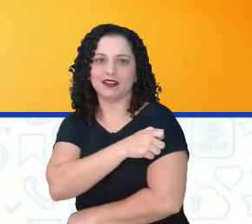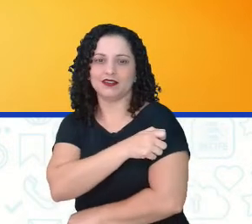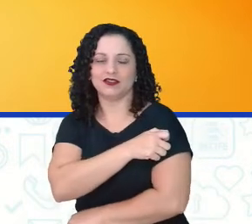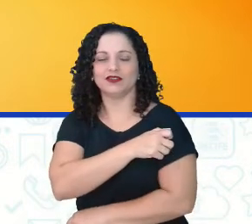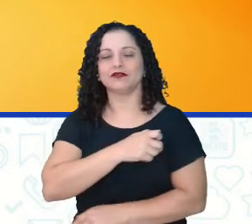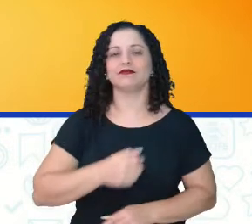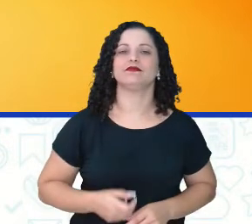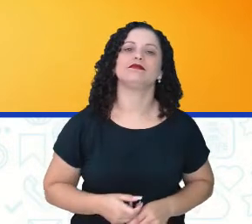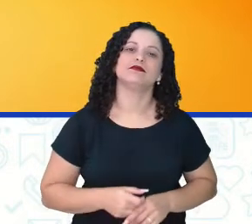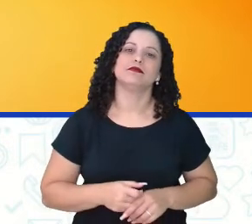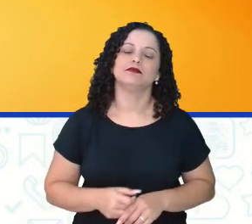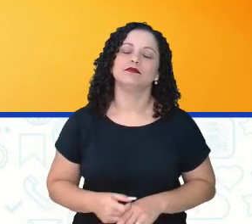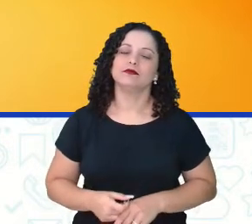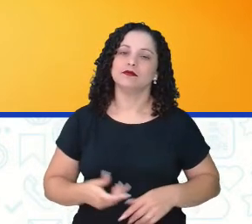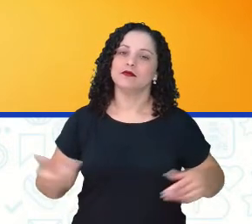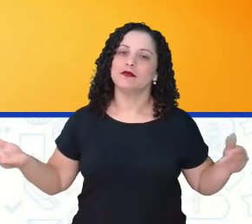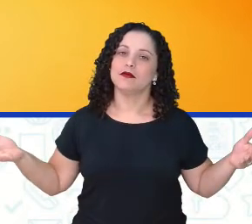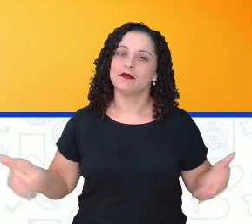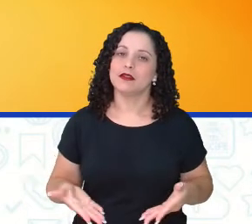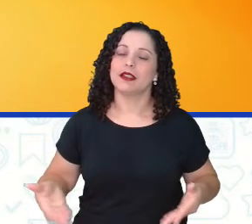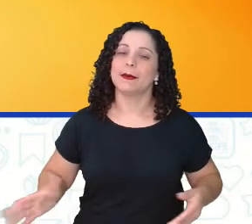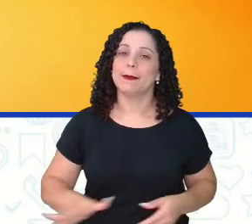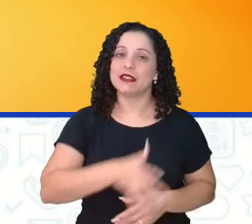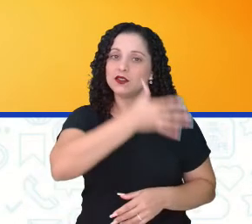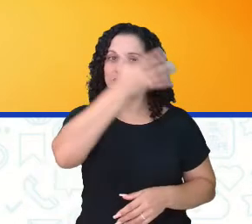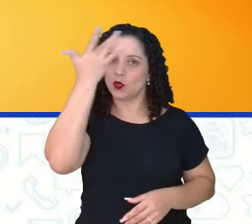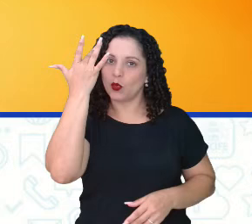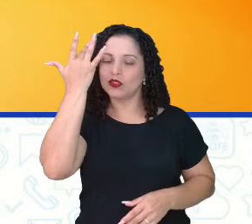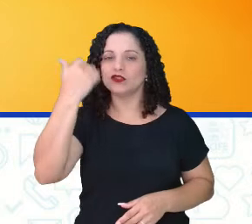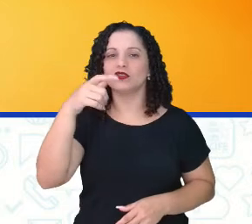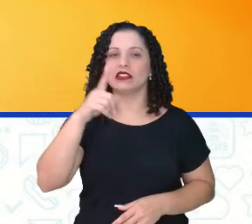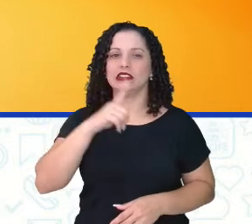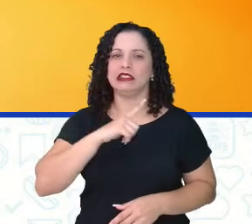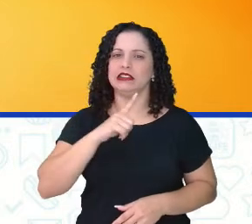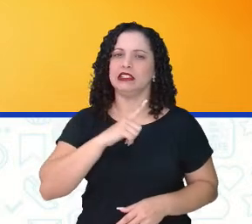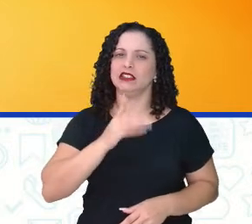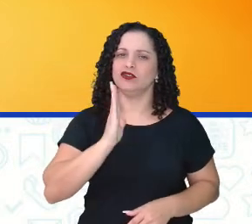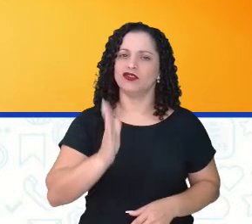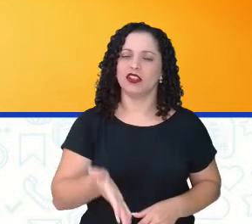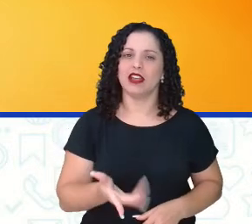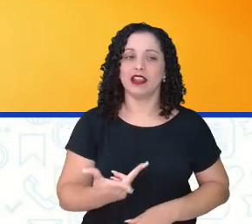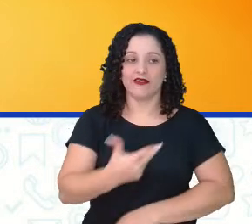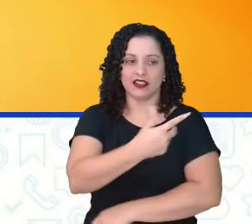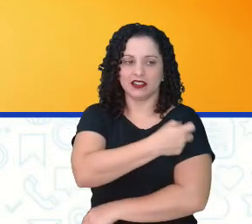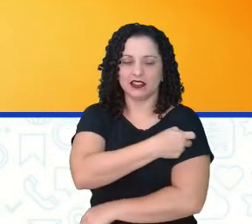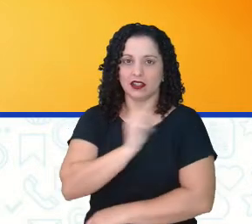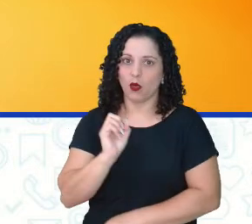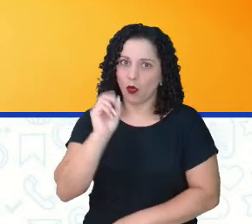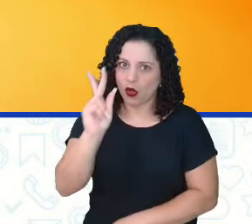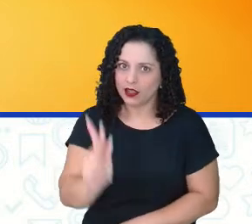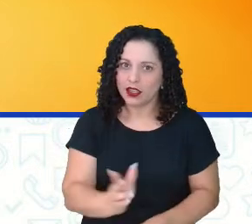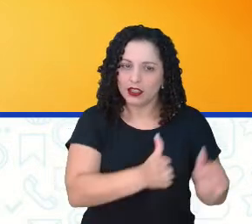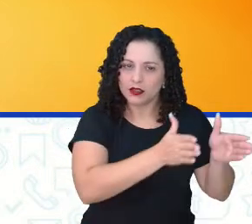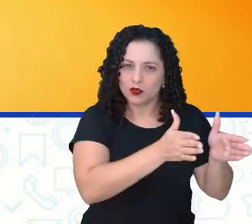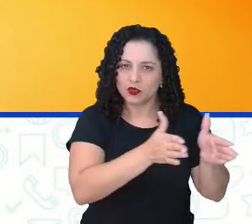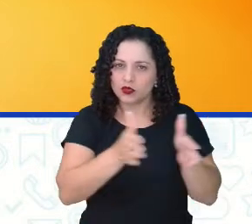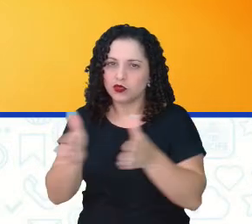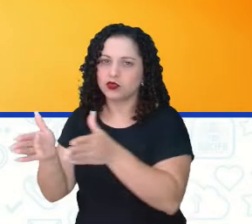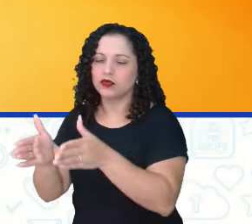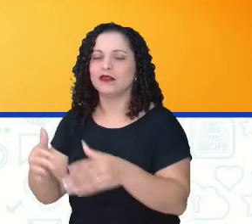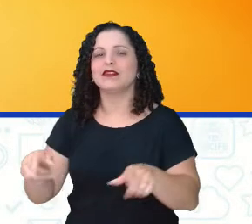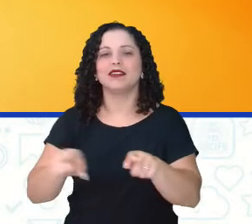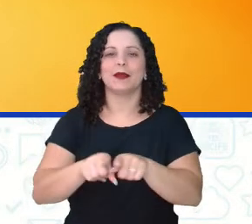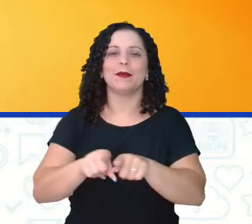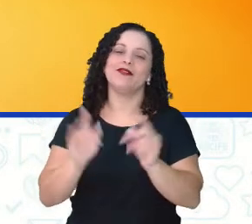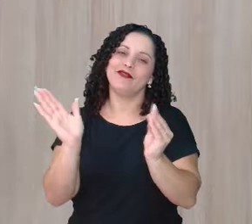Agora, pessoas que estão com todo o ciclo, o esquema vacinal completo, também está faltando. Eu